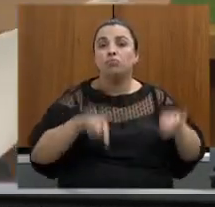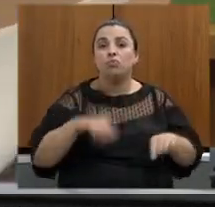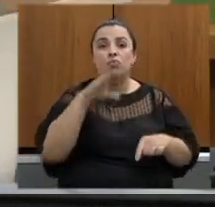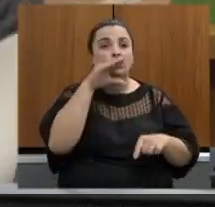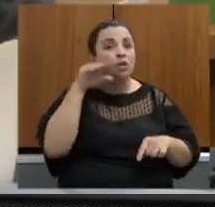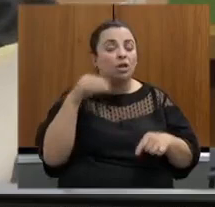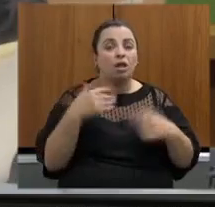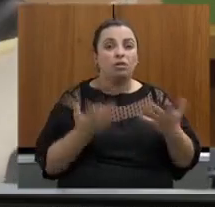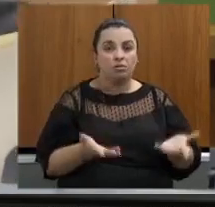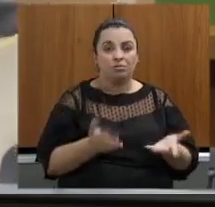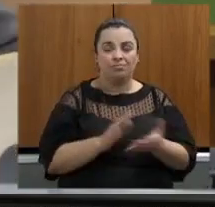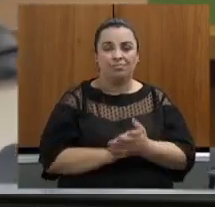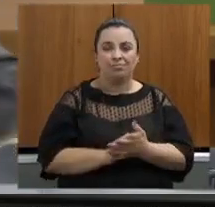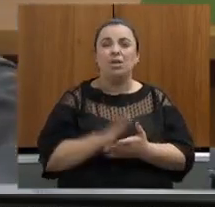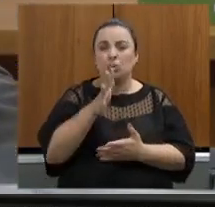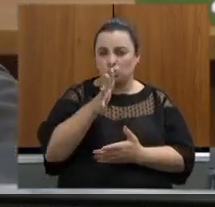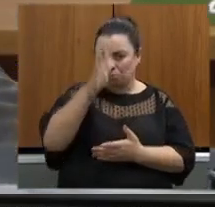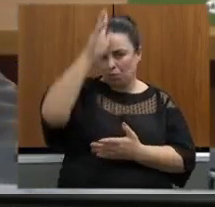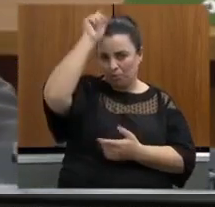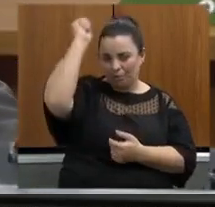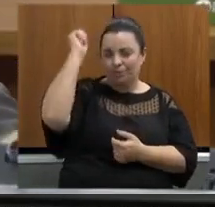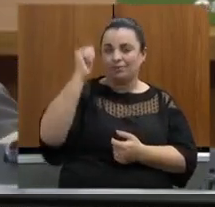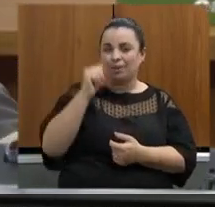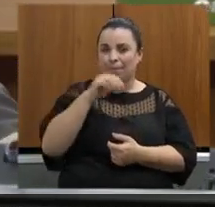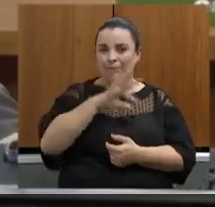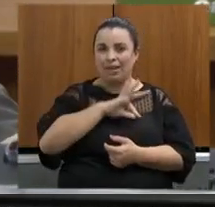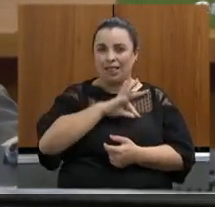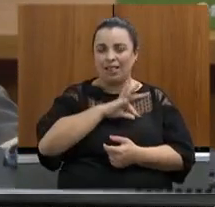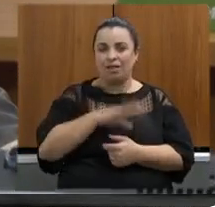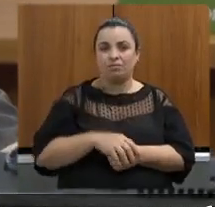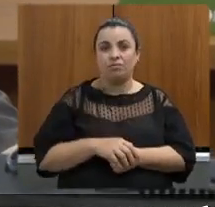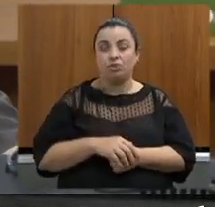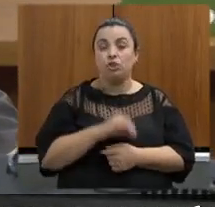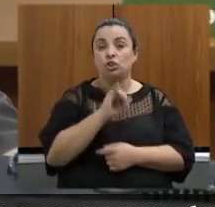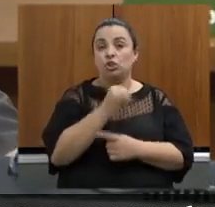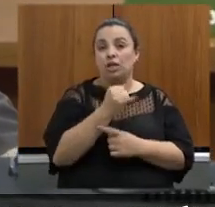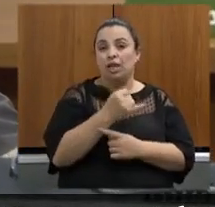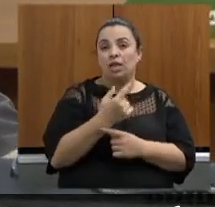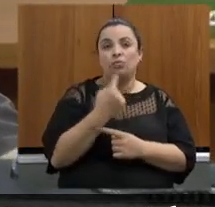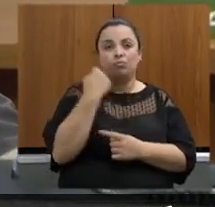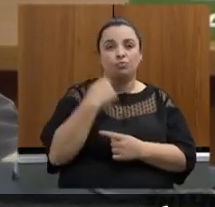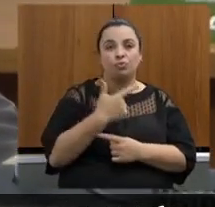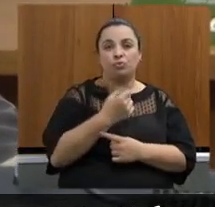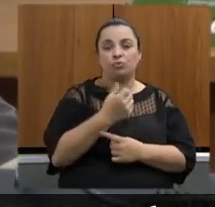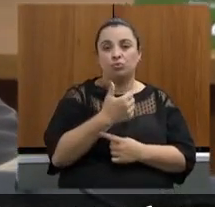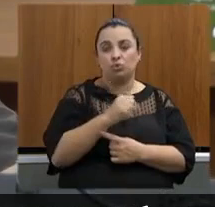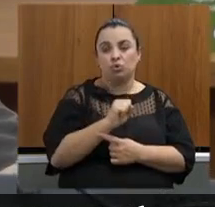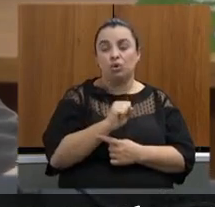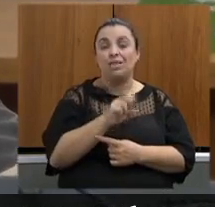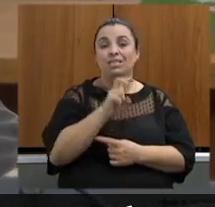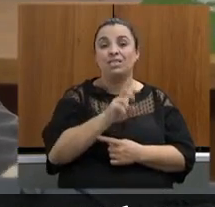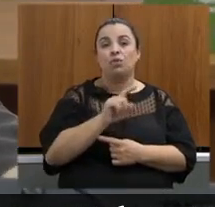Corpo de Bombeiros Militar o primeiro de 2018